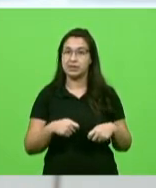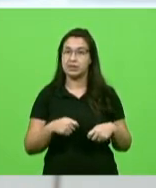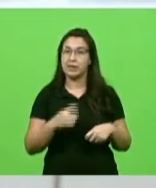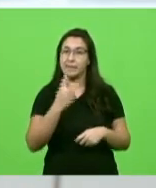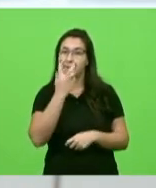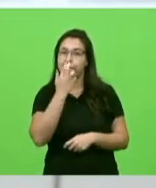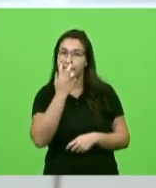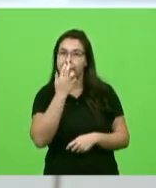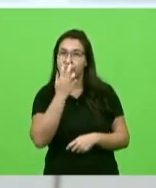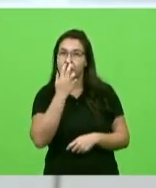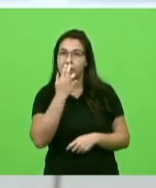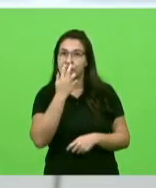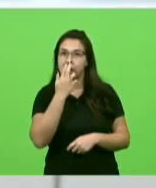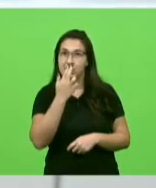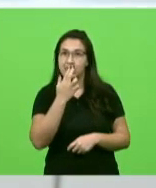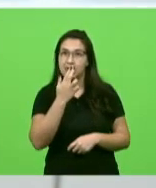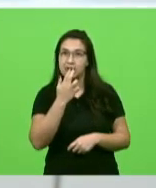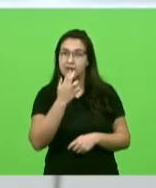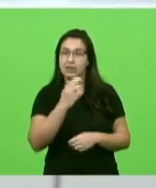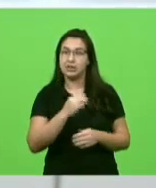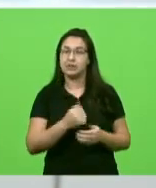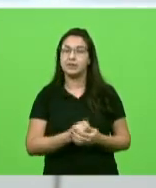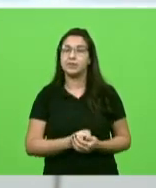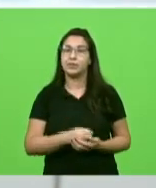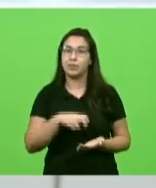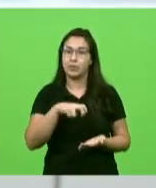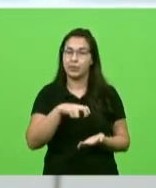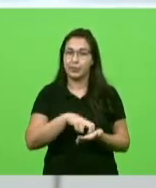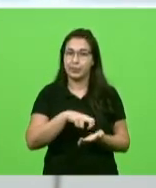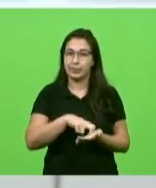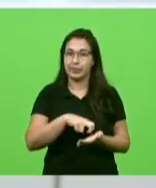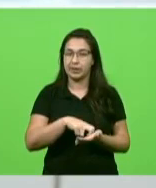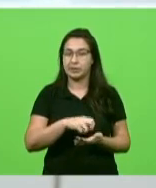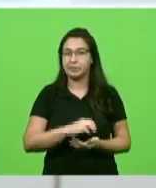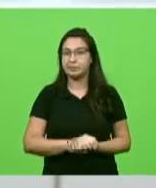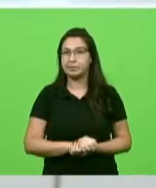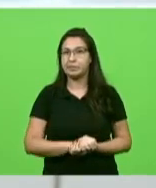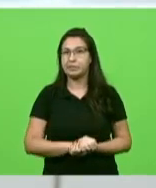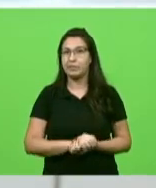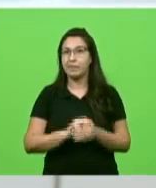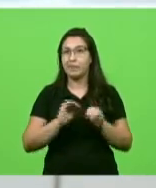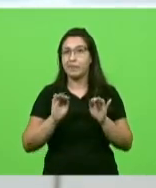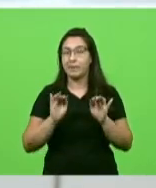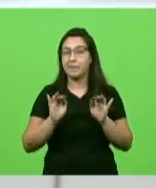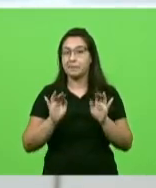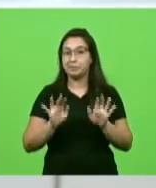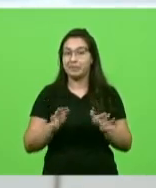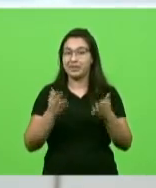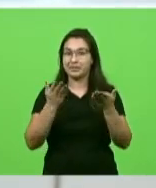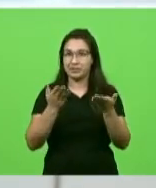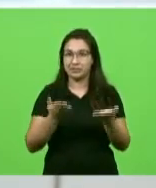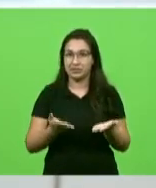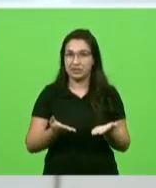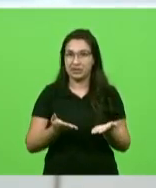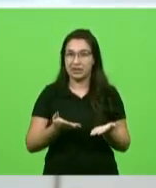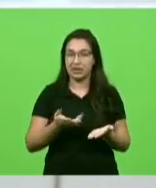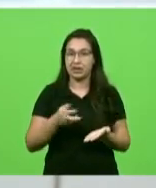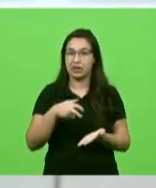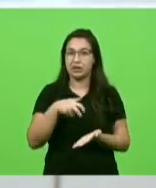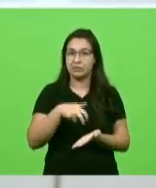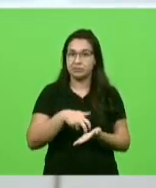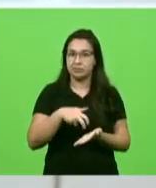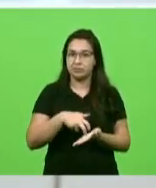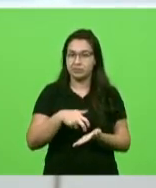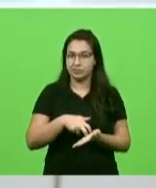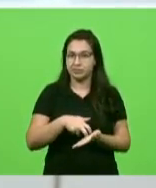conferido ao de natureza penal sobretudo no que se refere ao seu rigorismo embora menos